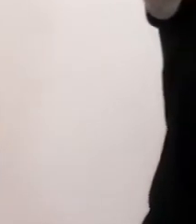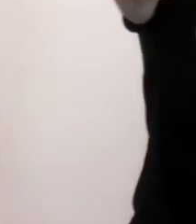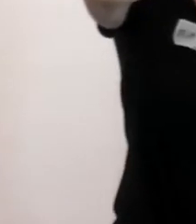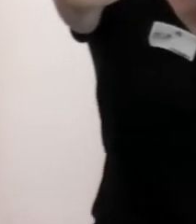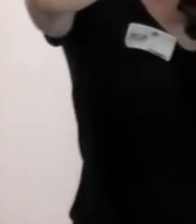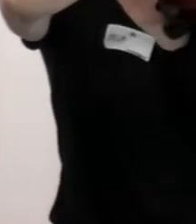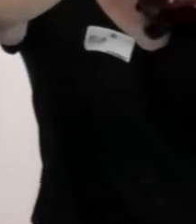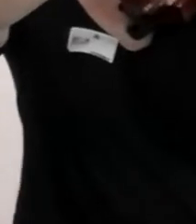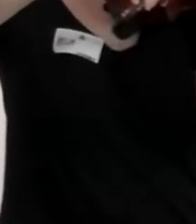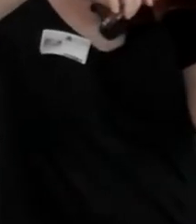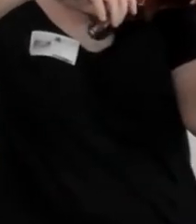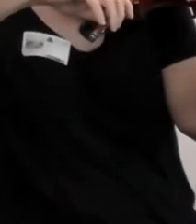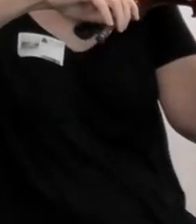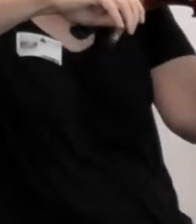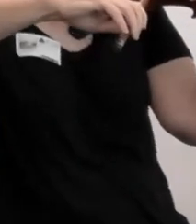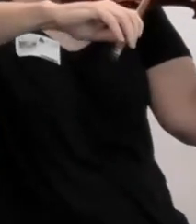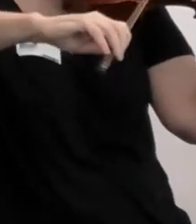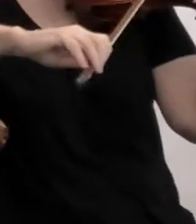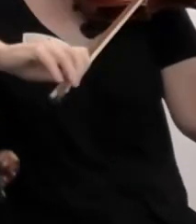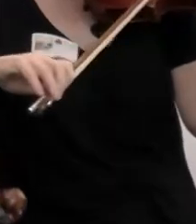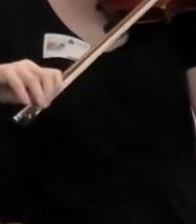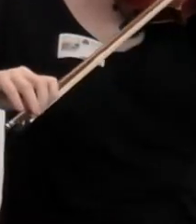E aí